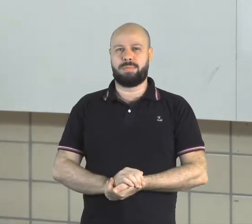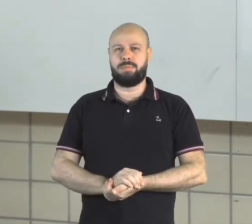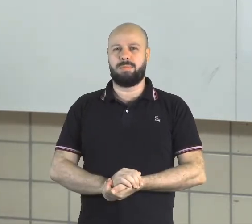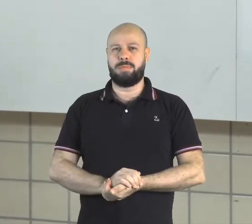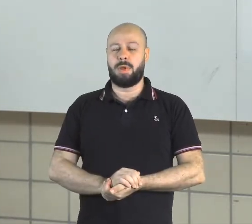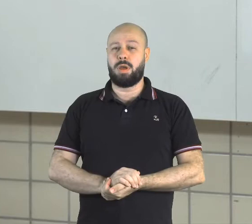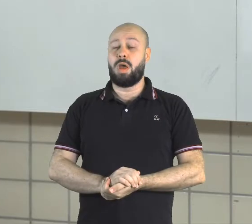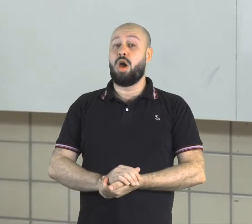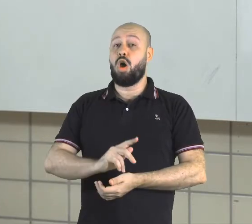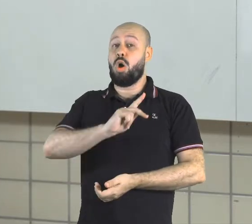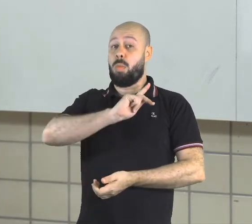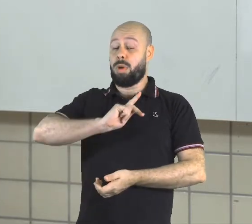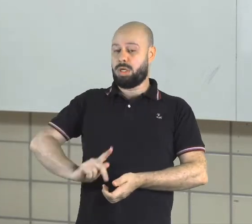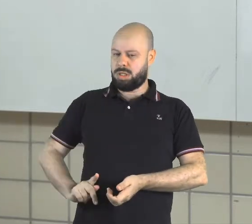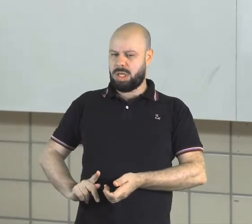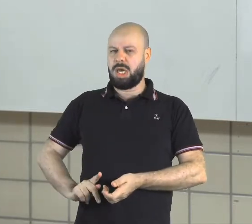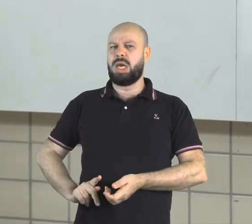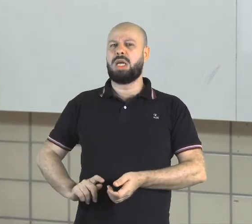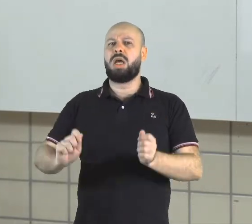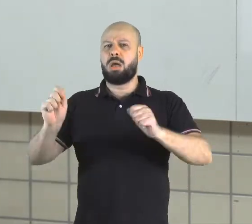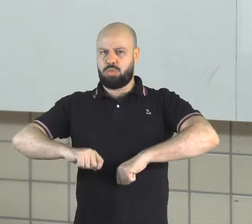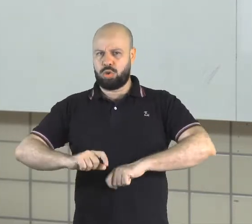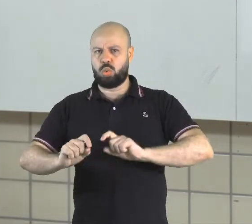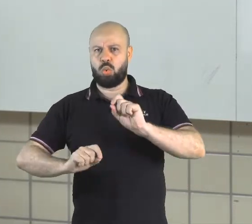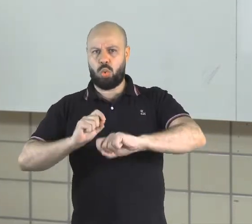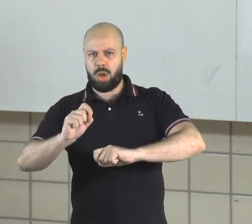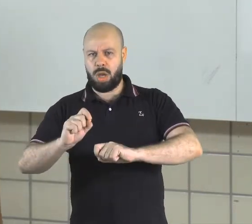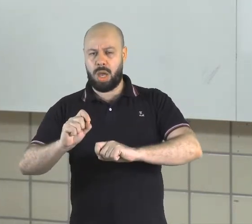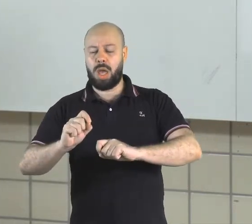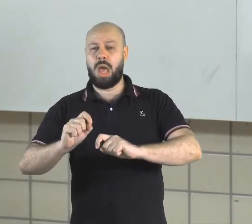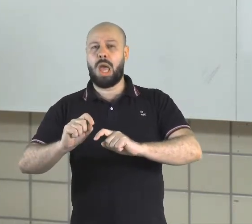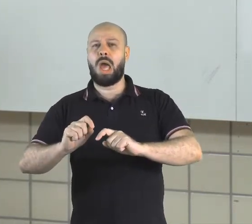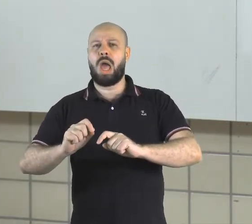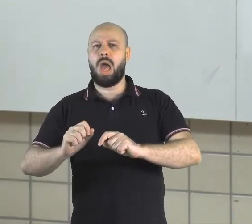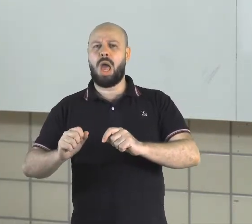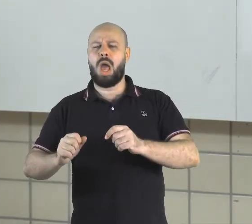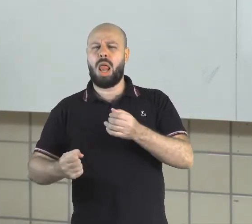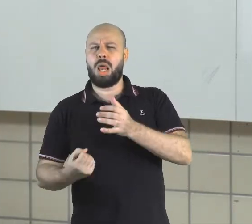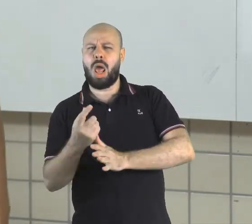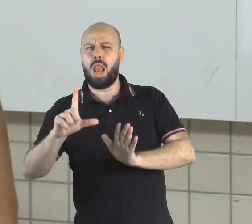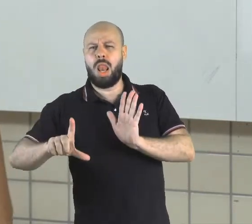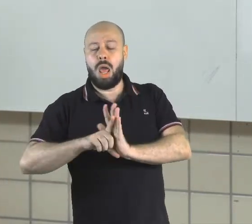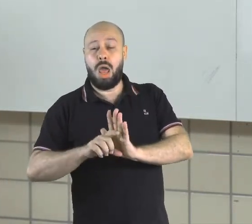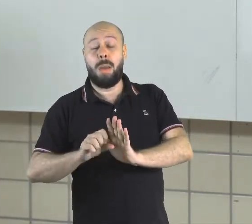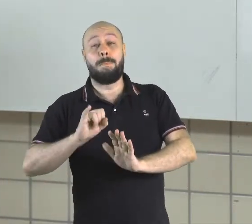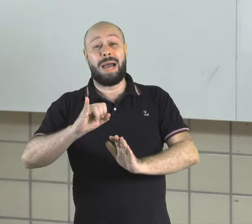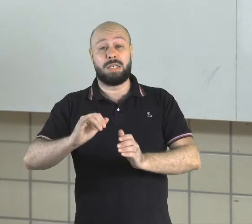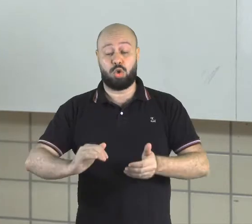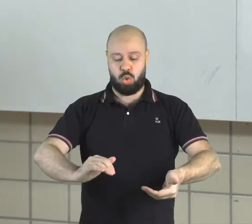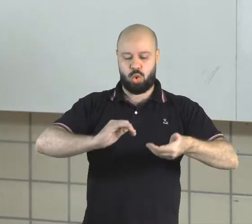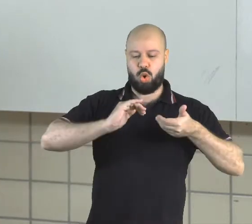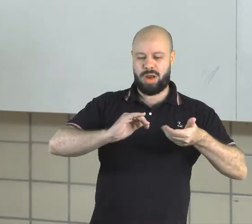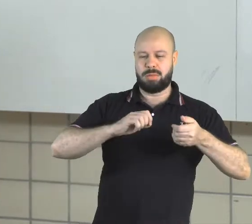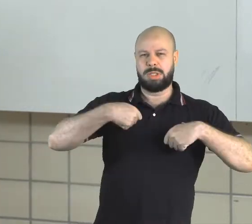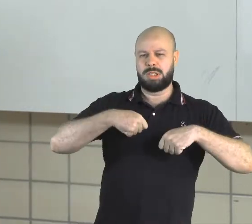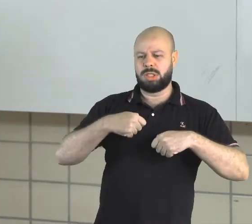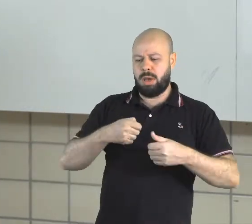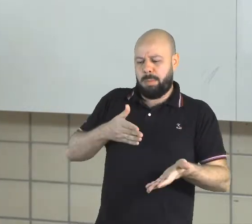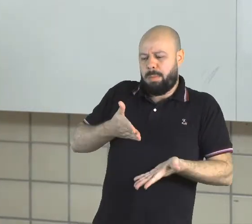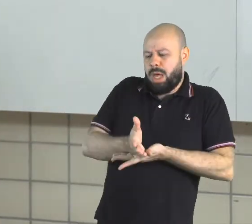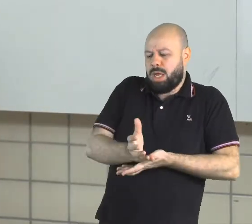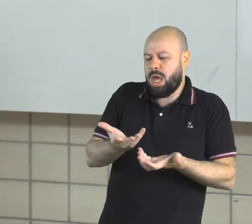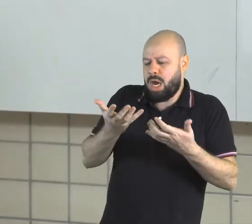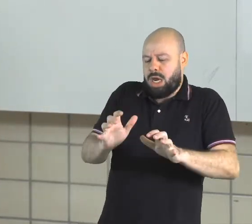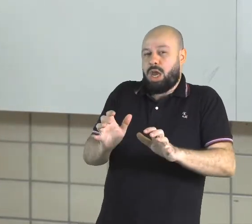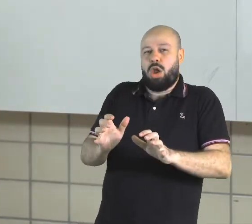cria leis, mas essas leis só são aprovadas depois que o Congresso autoriza ou não. O presidente ele